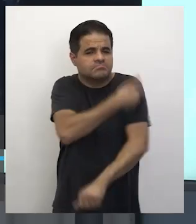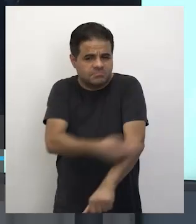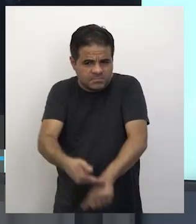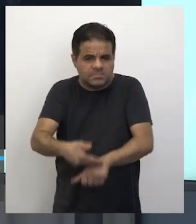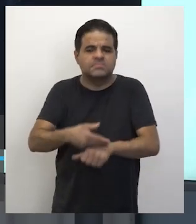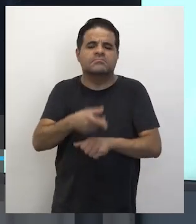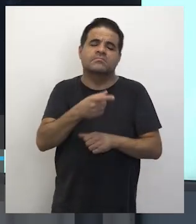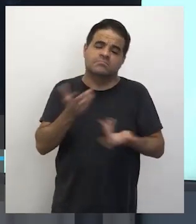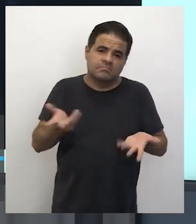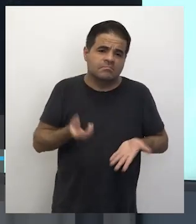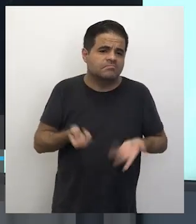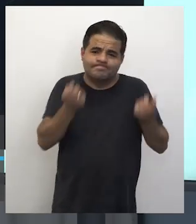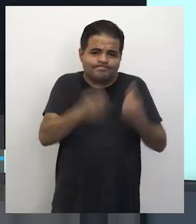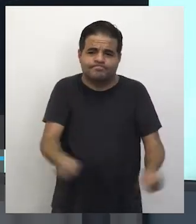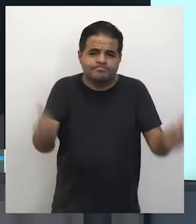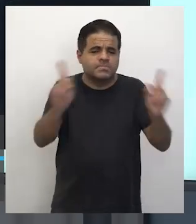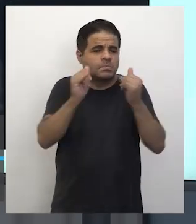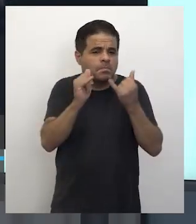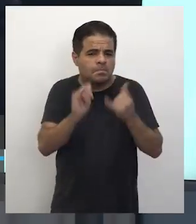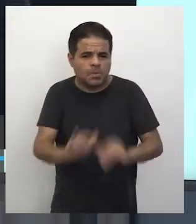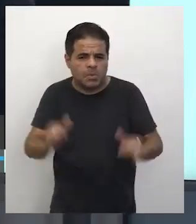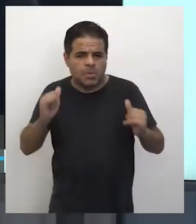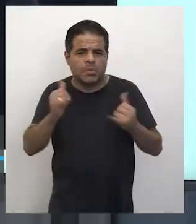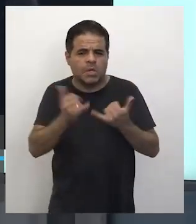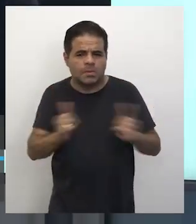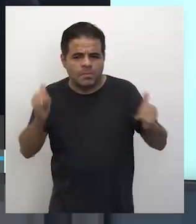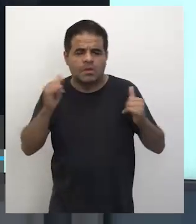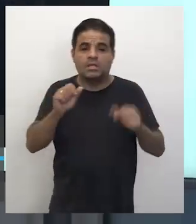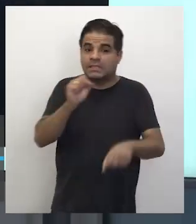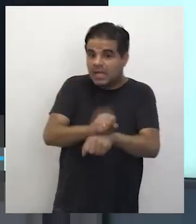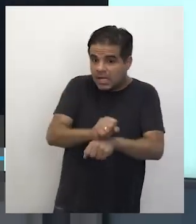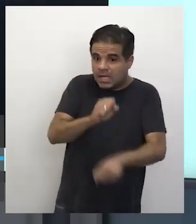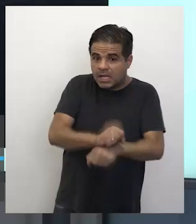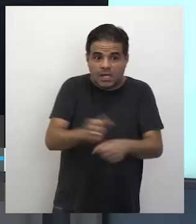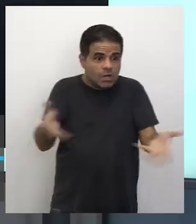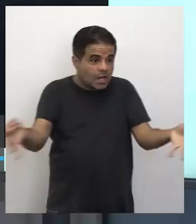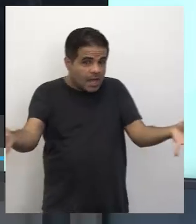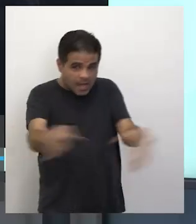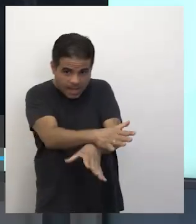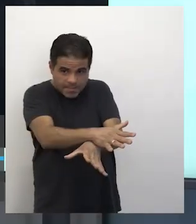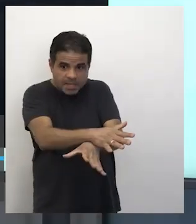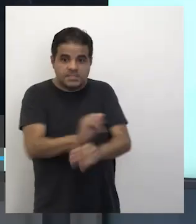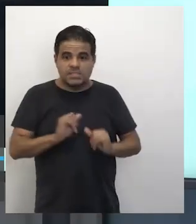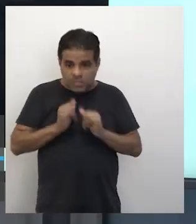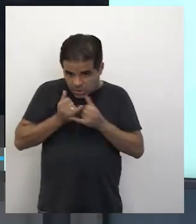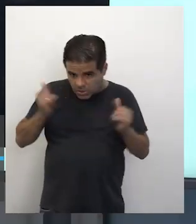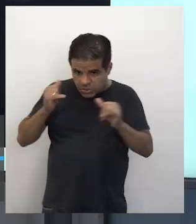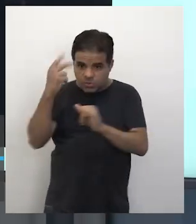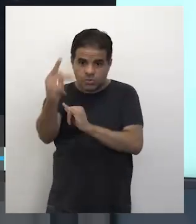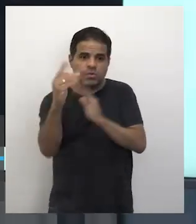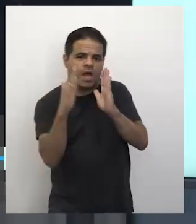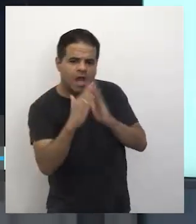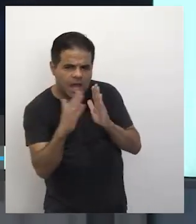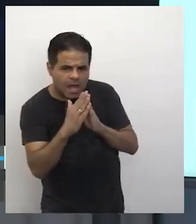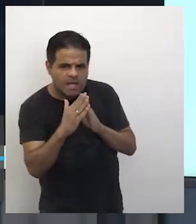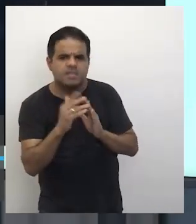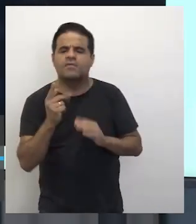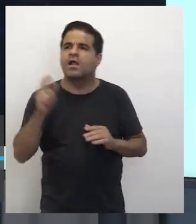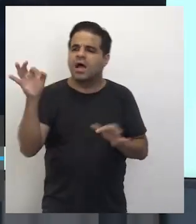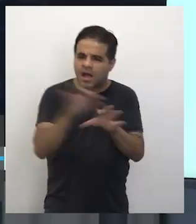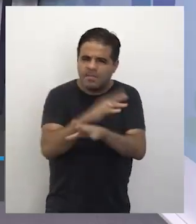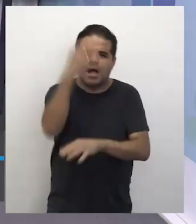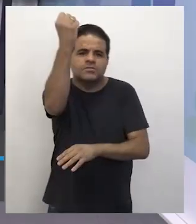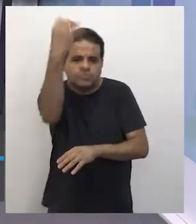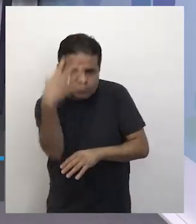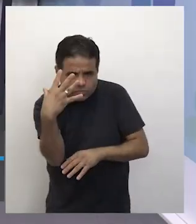nossos que hoje não dependem da energia elétrica. Já imaginou, estudante, se agora mesmo acabasse a energia elétrica na sua casa, como a gente diz, acabasse a luz? O pessoal